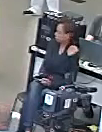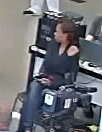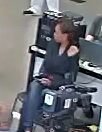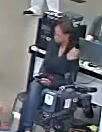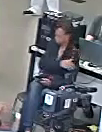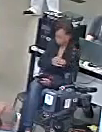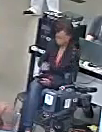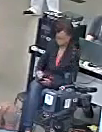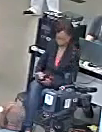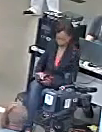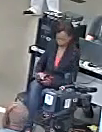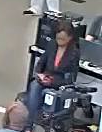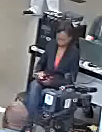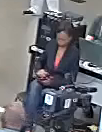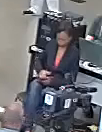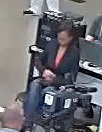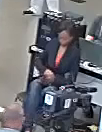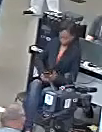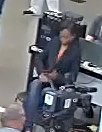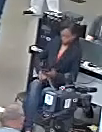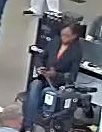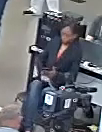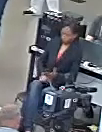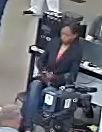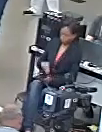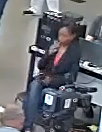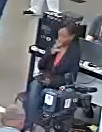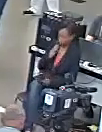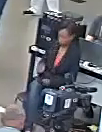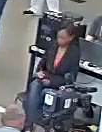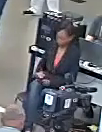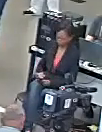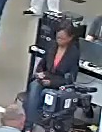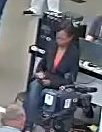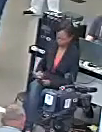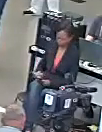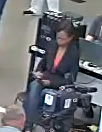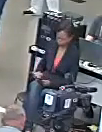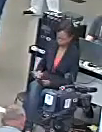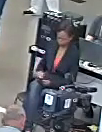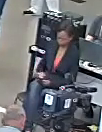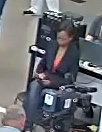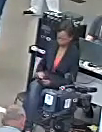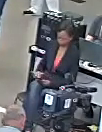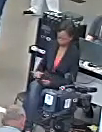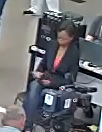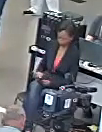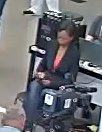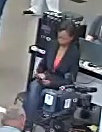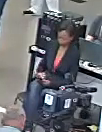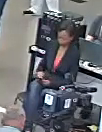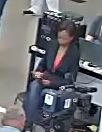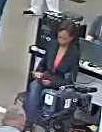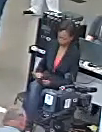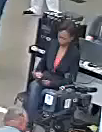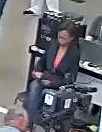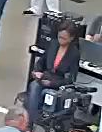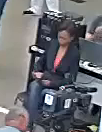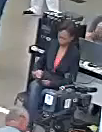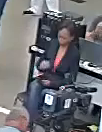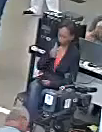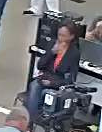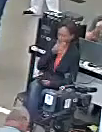a gente até torce que ele seja bom e a gente vai dar o troféu para todos eles então vocês vão com a gente fazer a visita para ver o que que